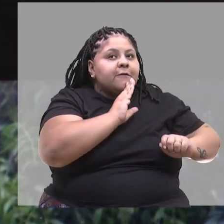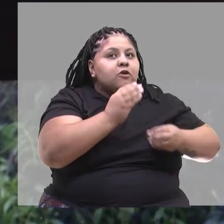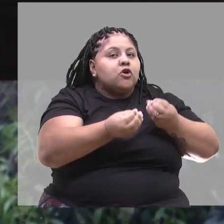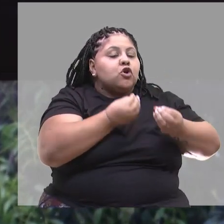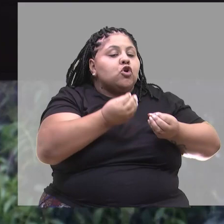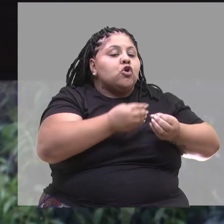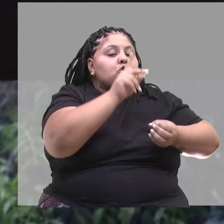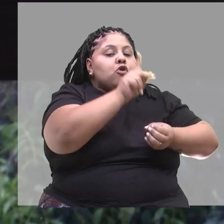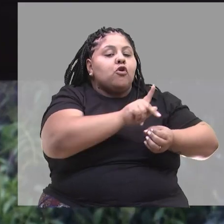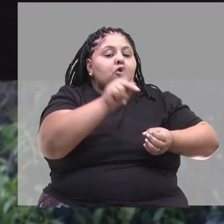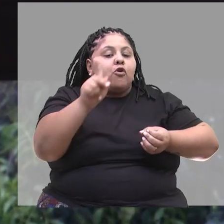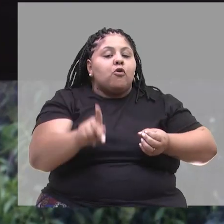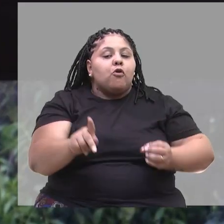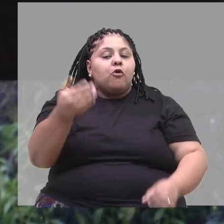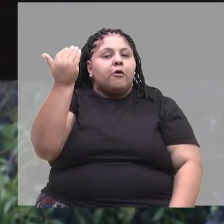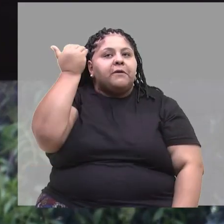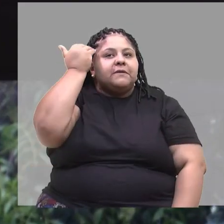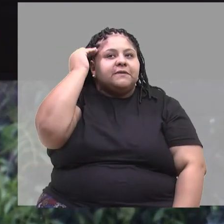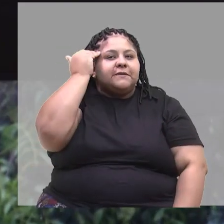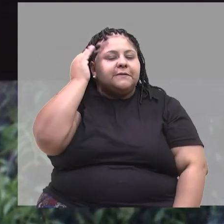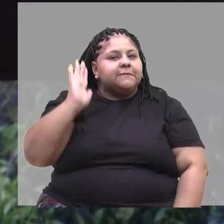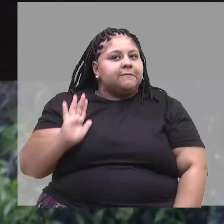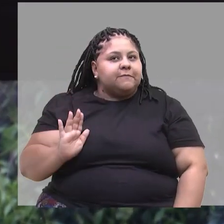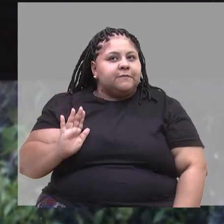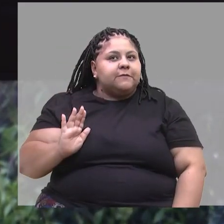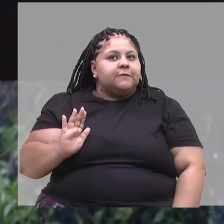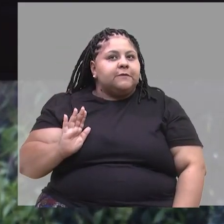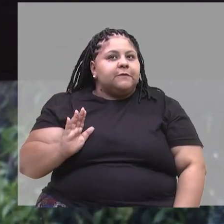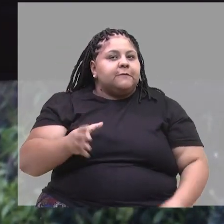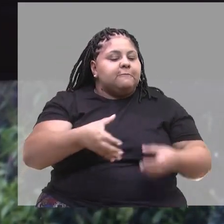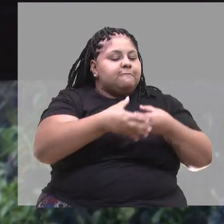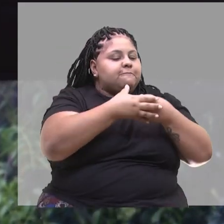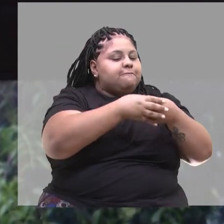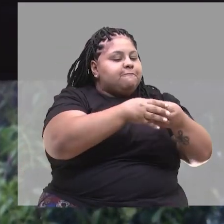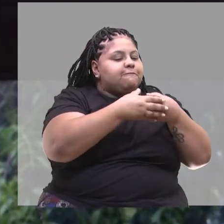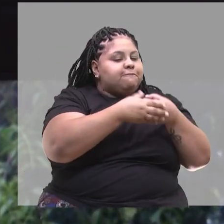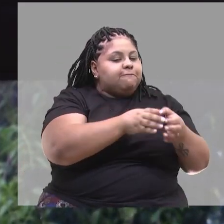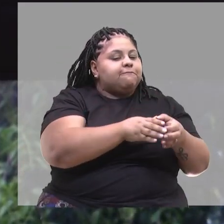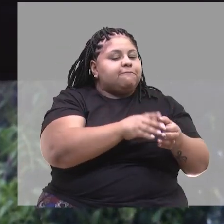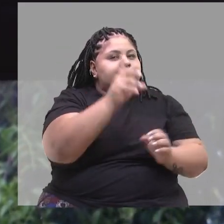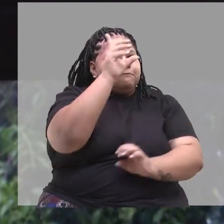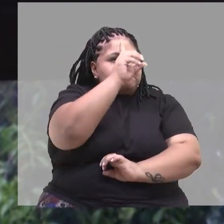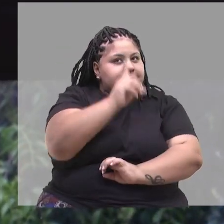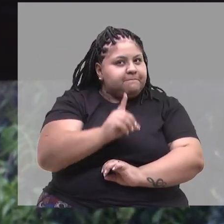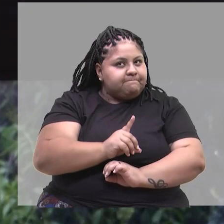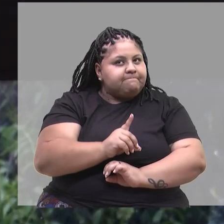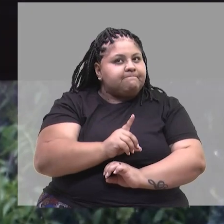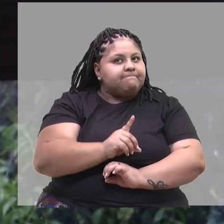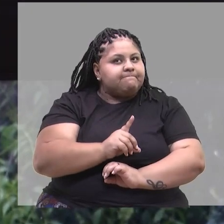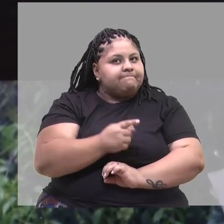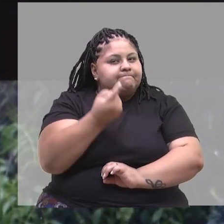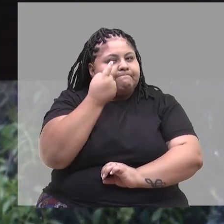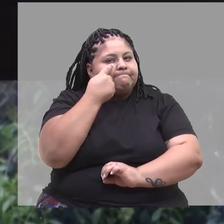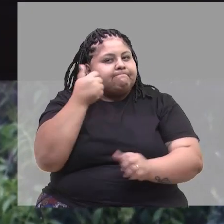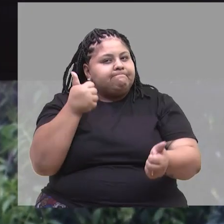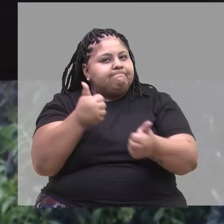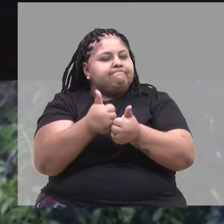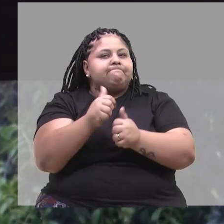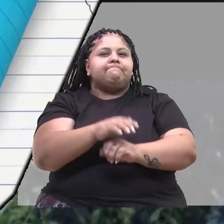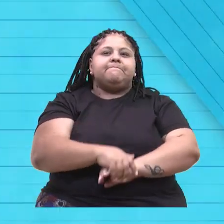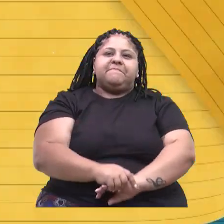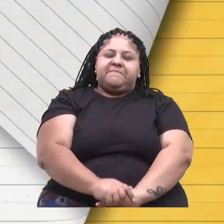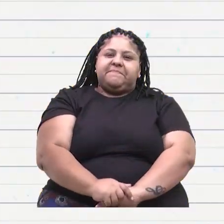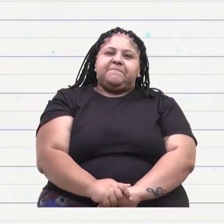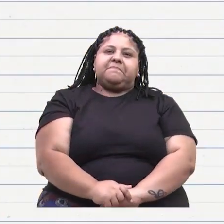que é como os professores estão sabendo conviver, lidar, né, com as deficiências. Assiste